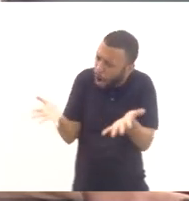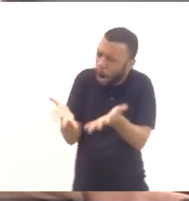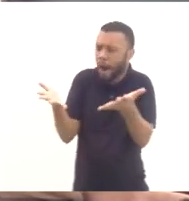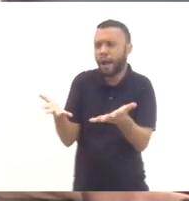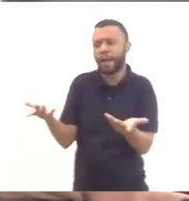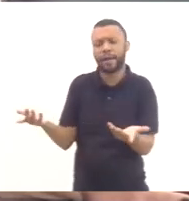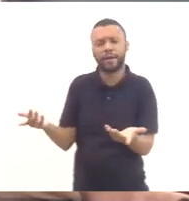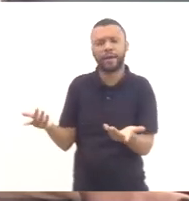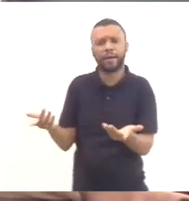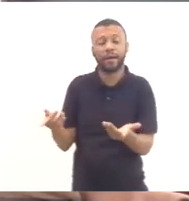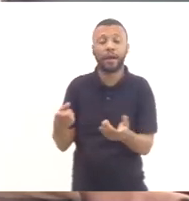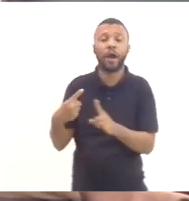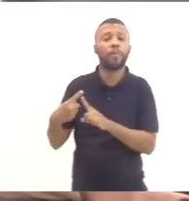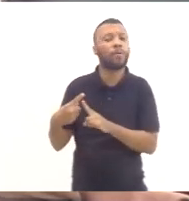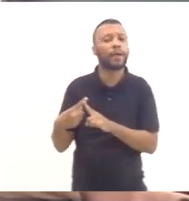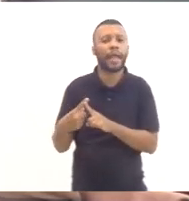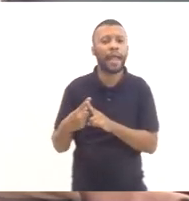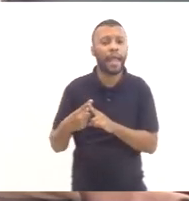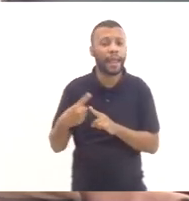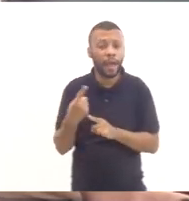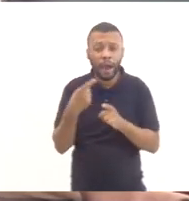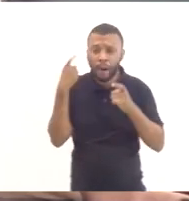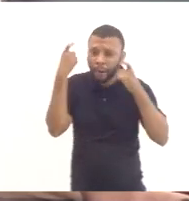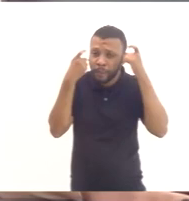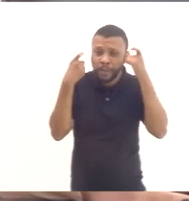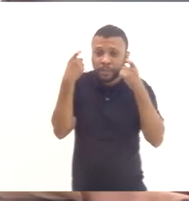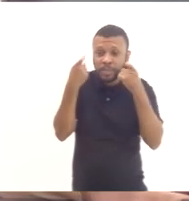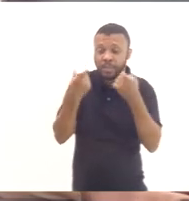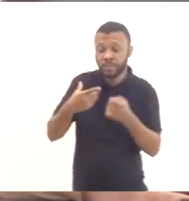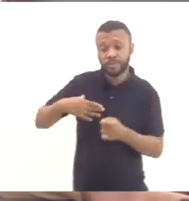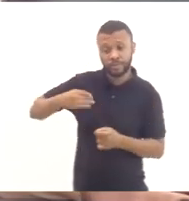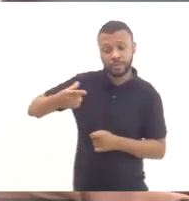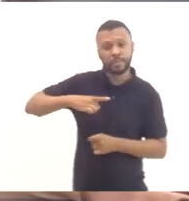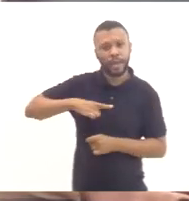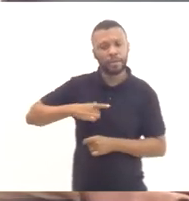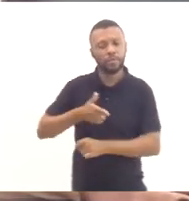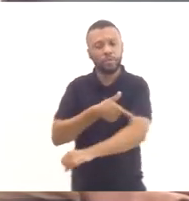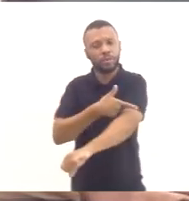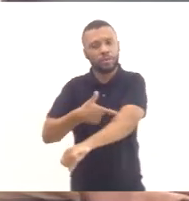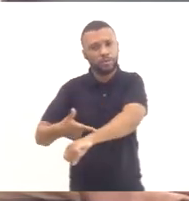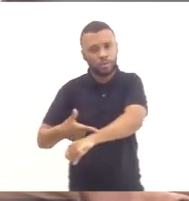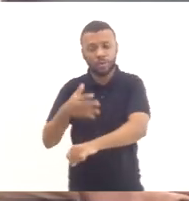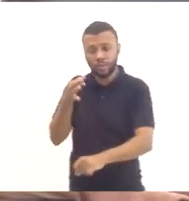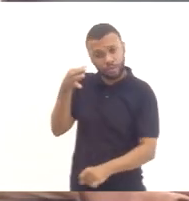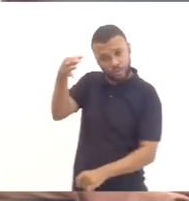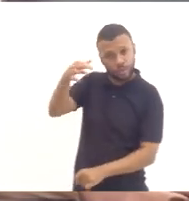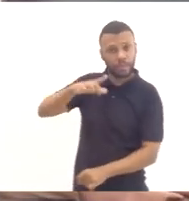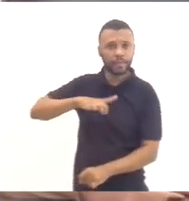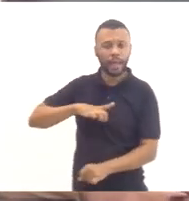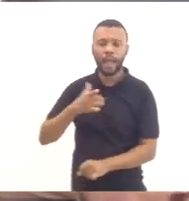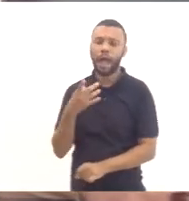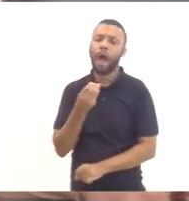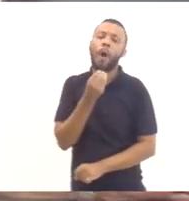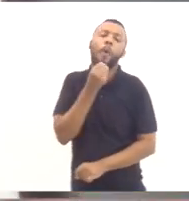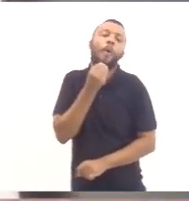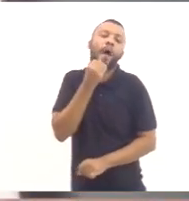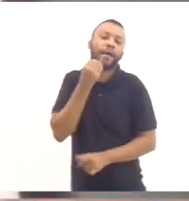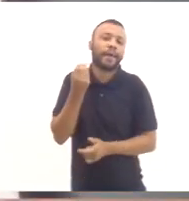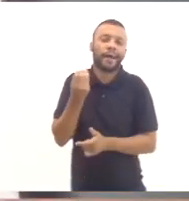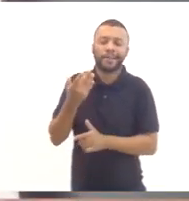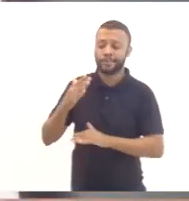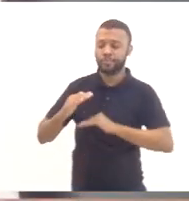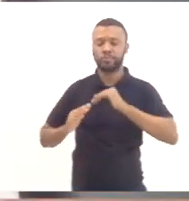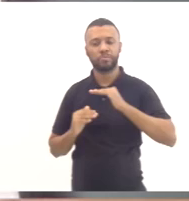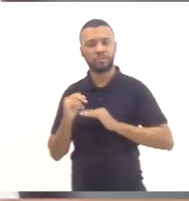preocupação né é que os filhos é tem uma boa educação que os filhos têm oportunidade na vida e que eles não